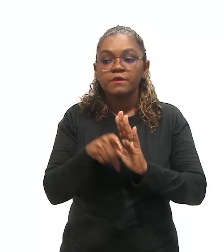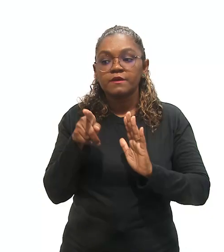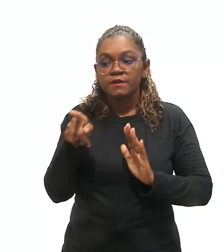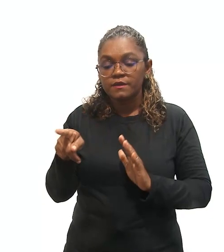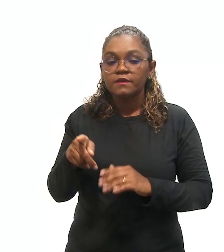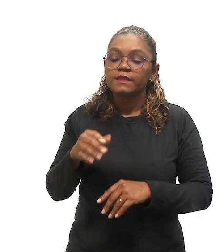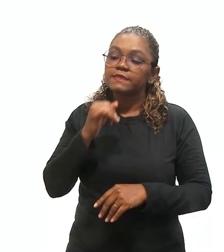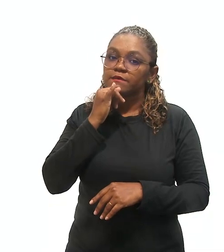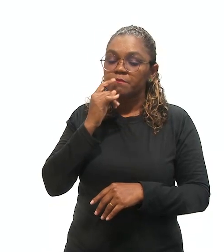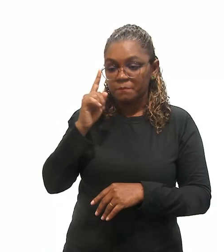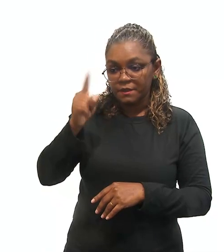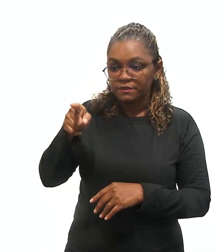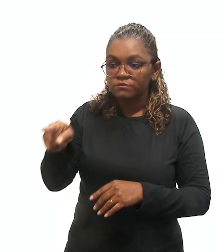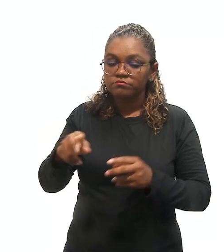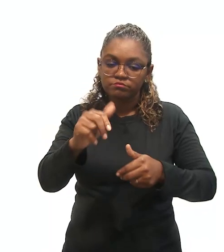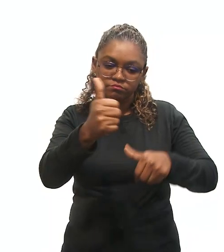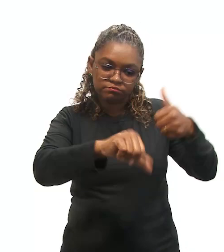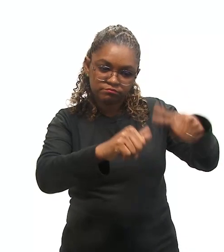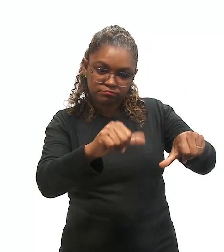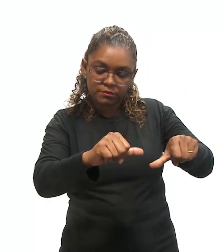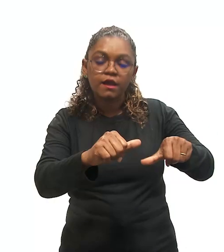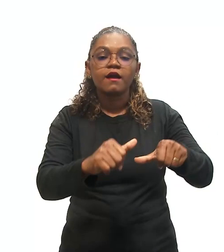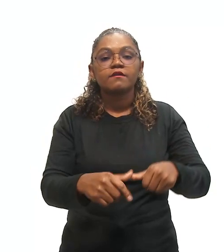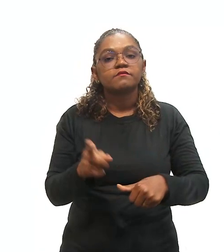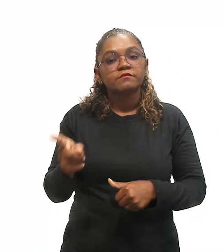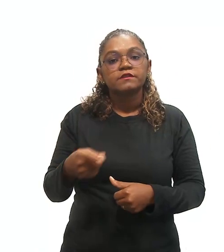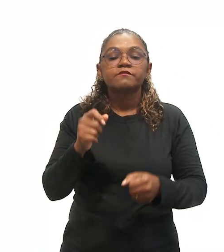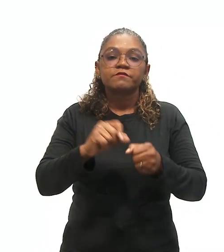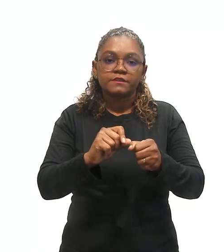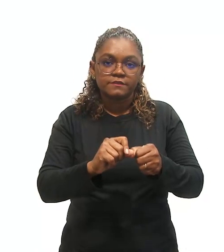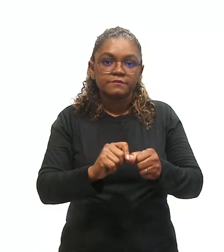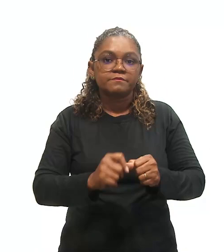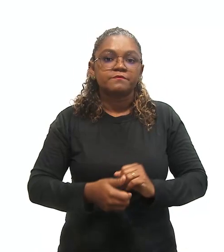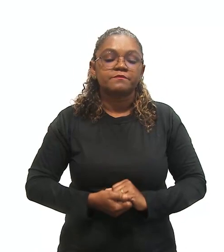Ou seja, ele restringe ao